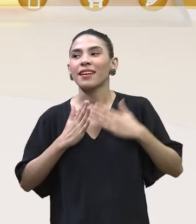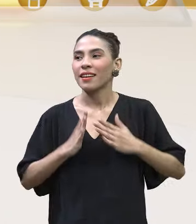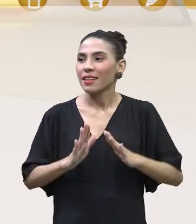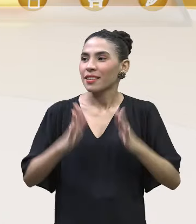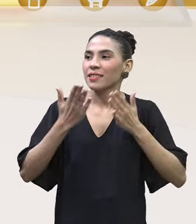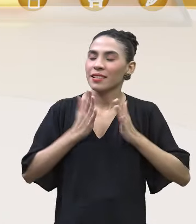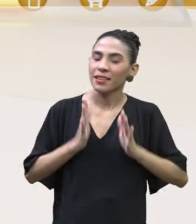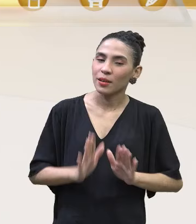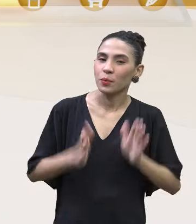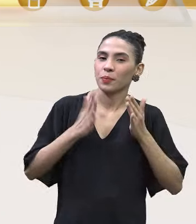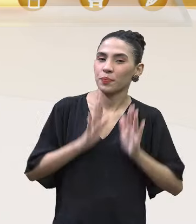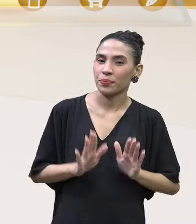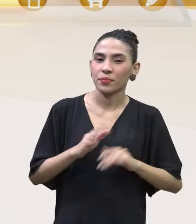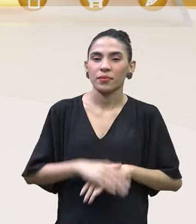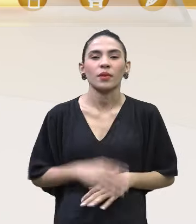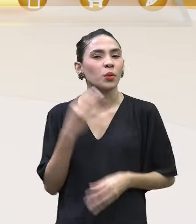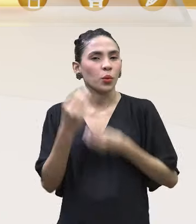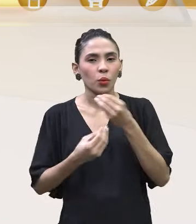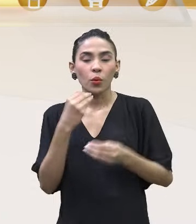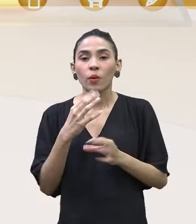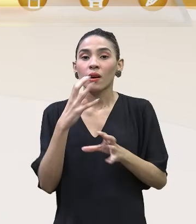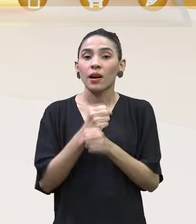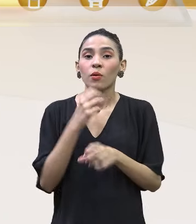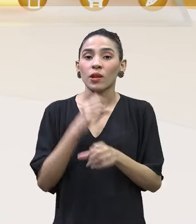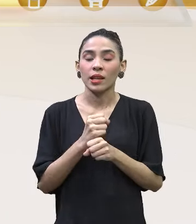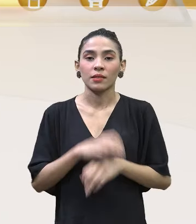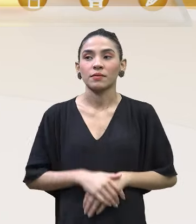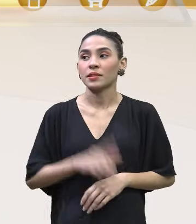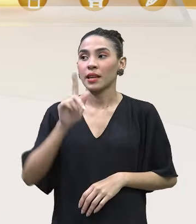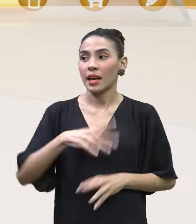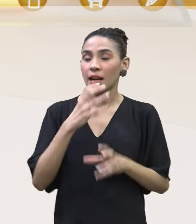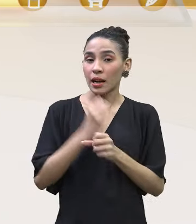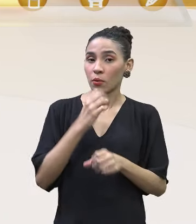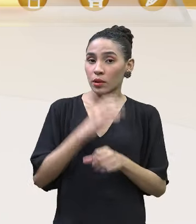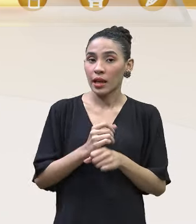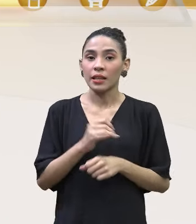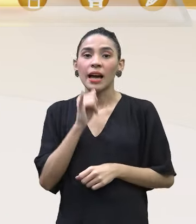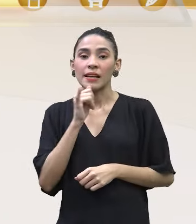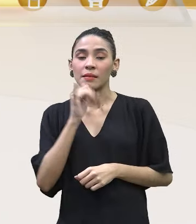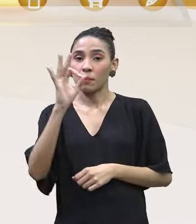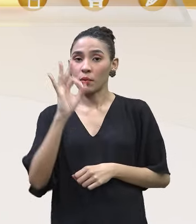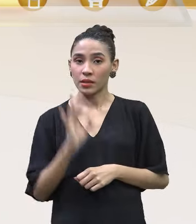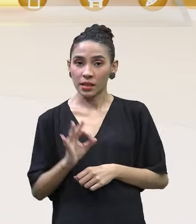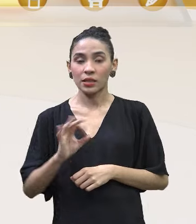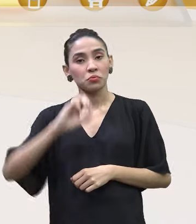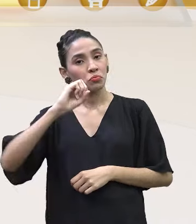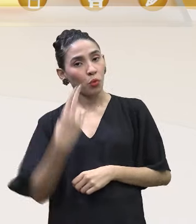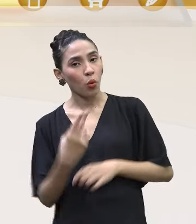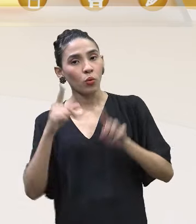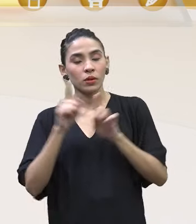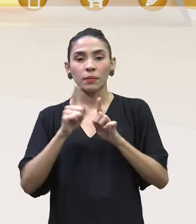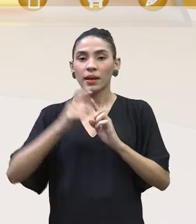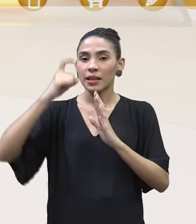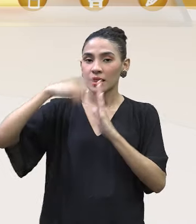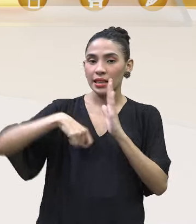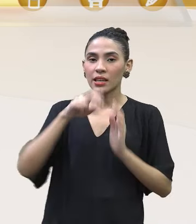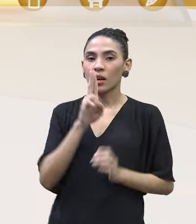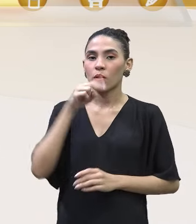acal cor e como elas são calculadas elas são calculadas como uma porcentagem ou uma taxa por